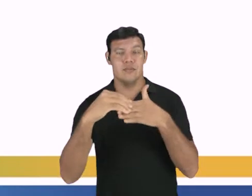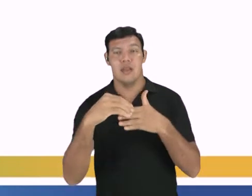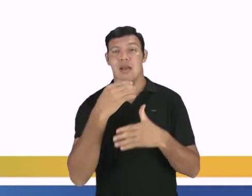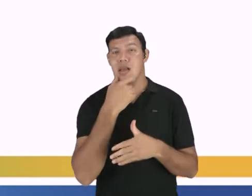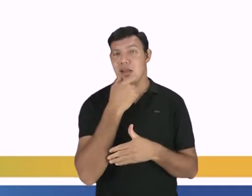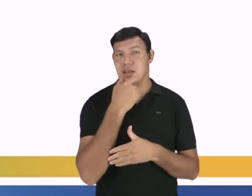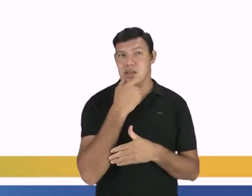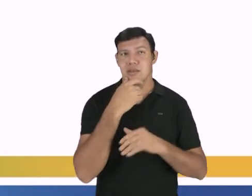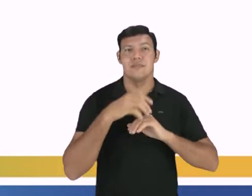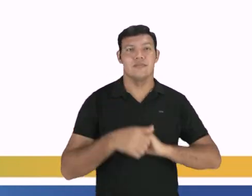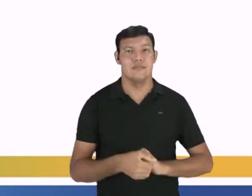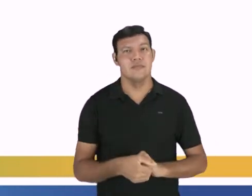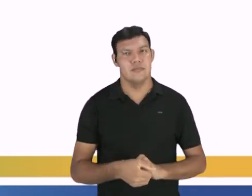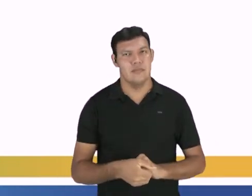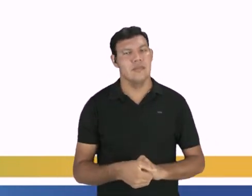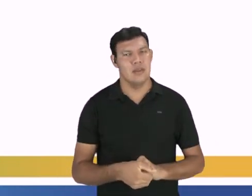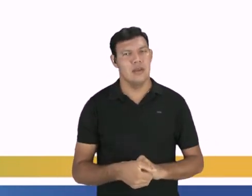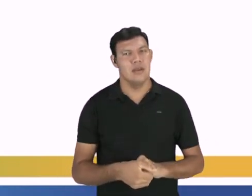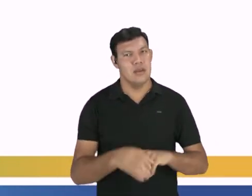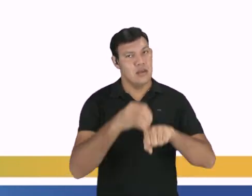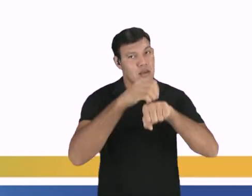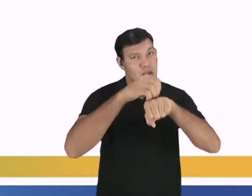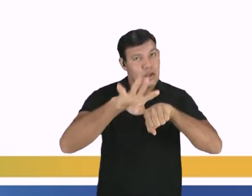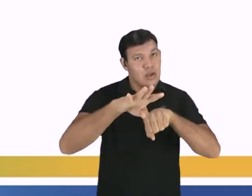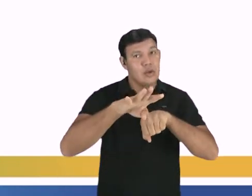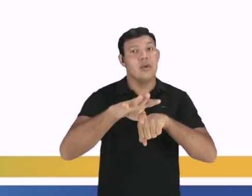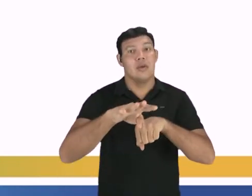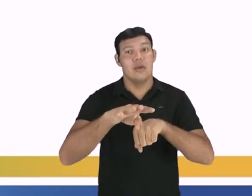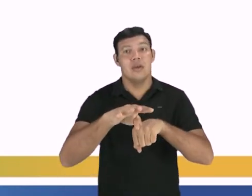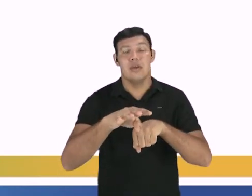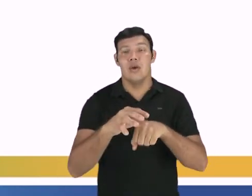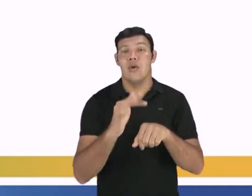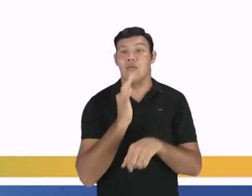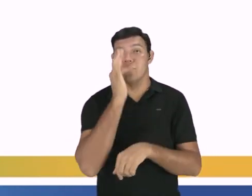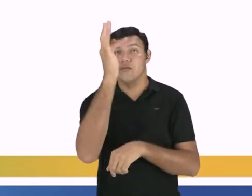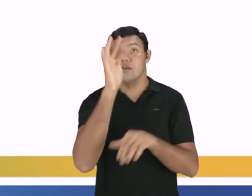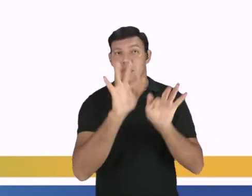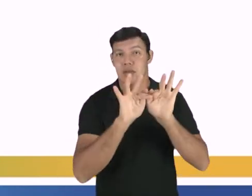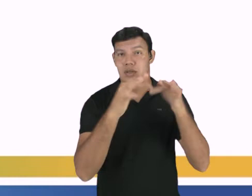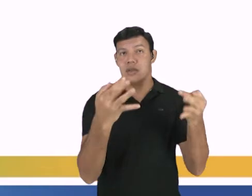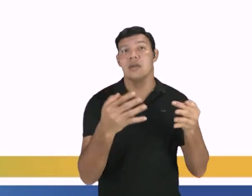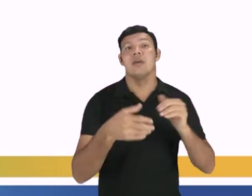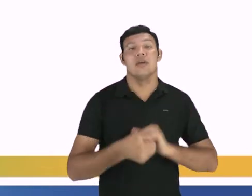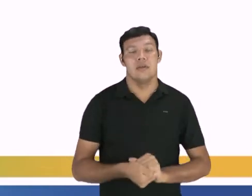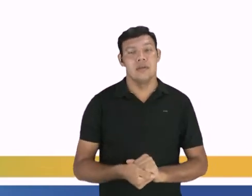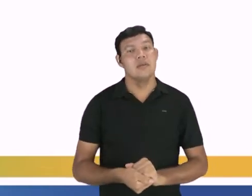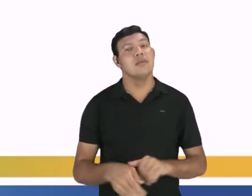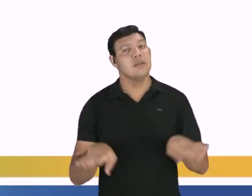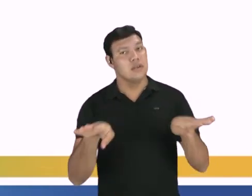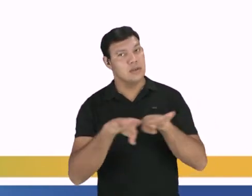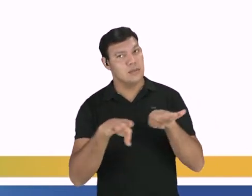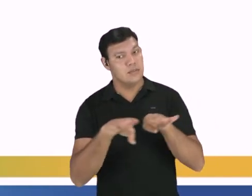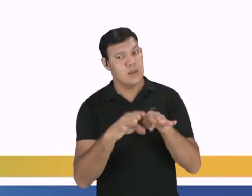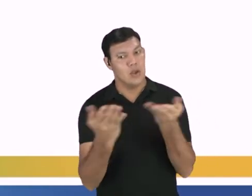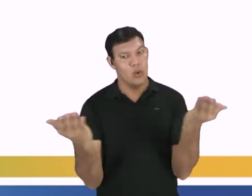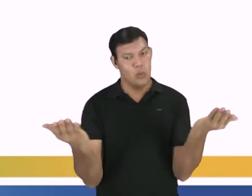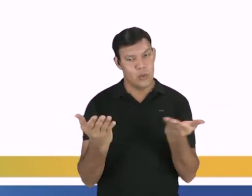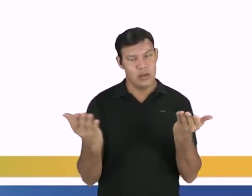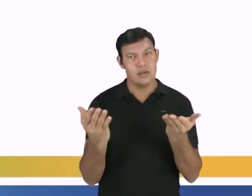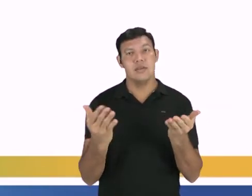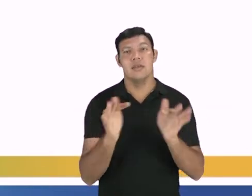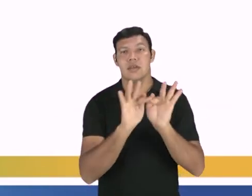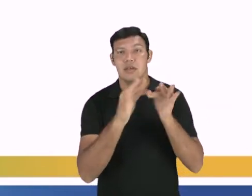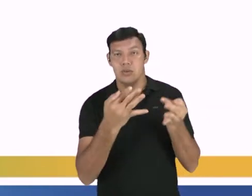Eu mencionei o futuro simples. Precisamos do simple present, presente simples, e do futuro simples também dentro das